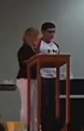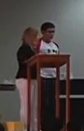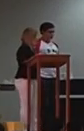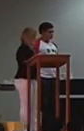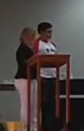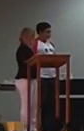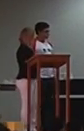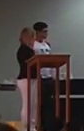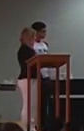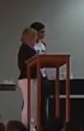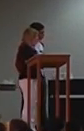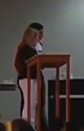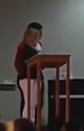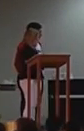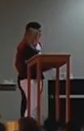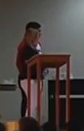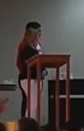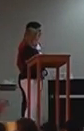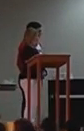Professor Geraldo.